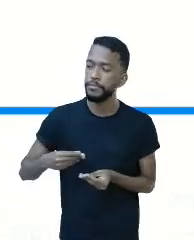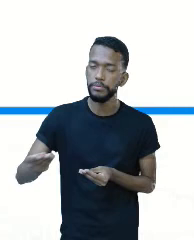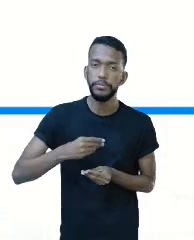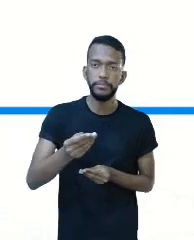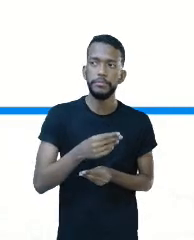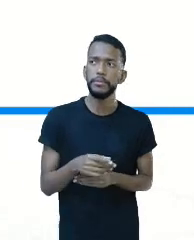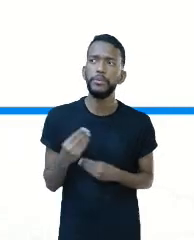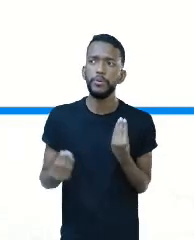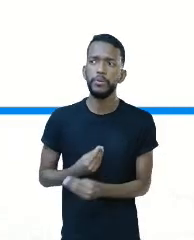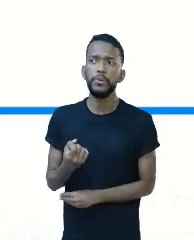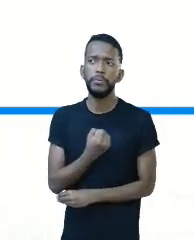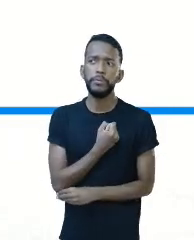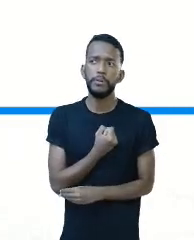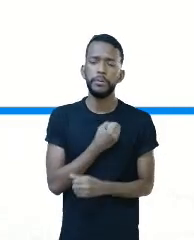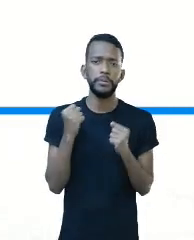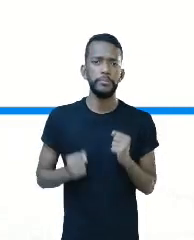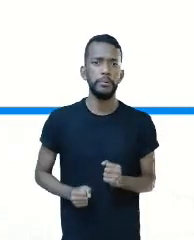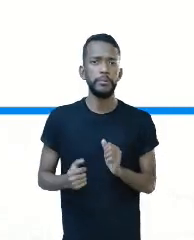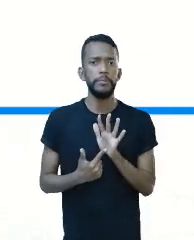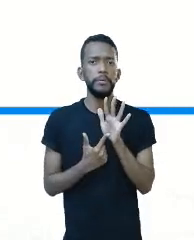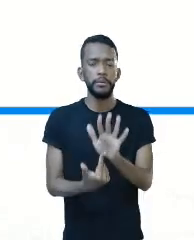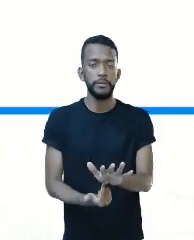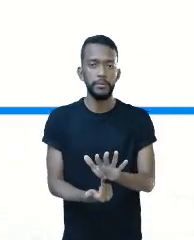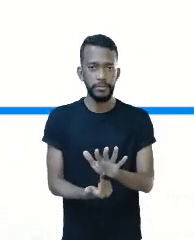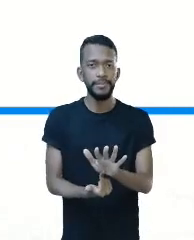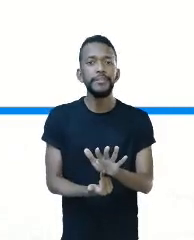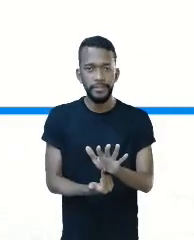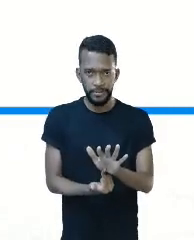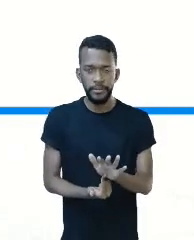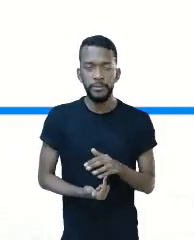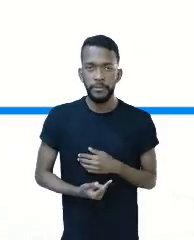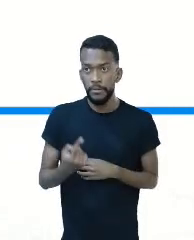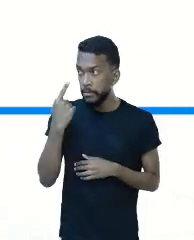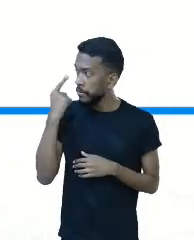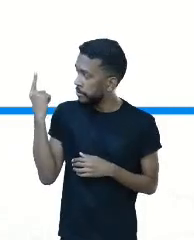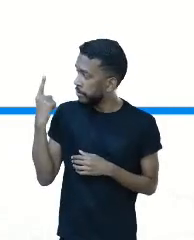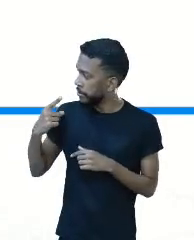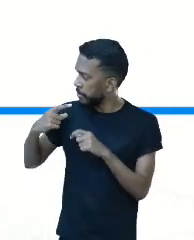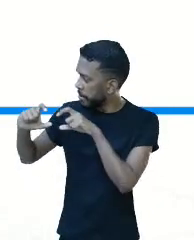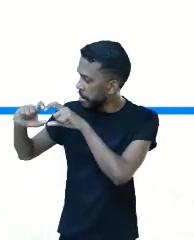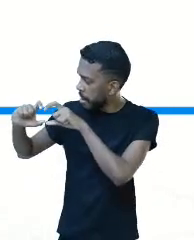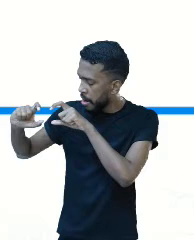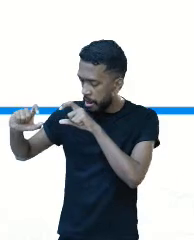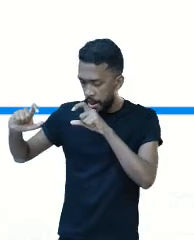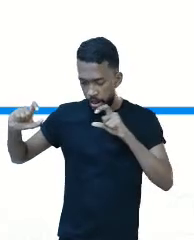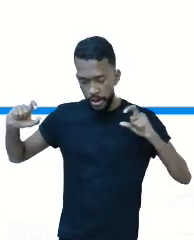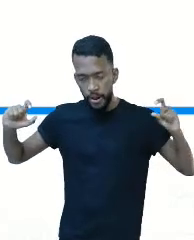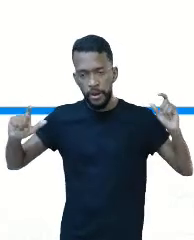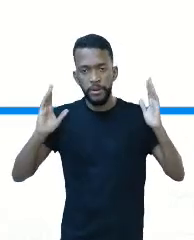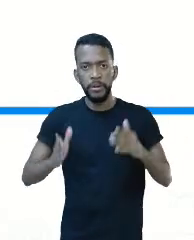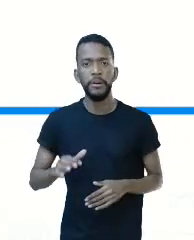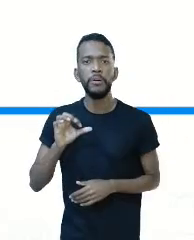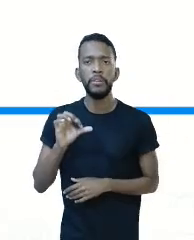esse número pode ser representado? Olha aí como ele está grifado,